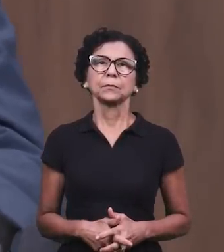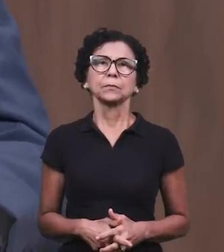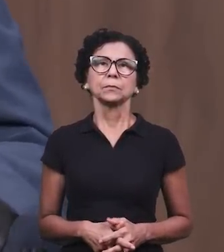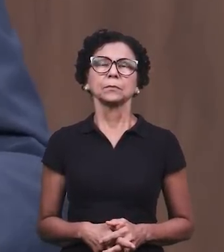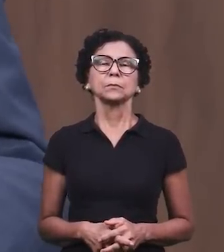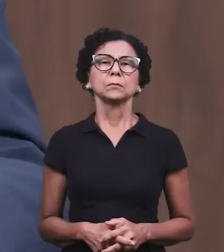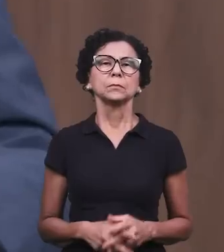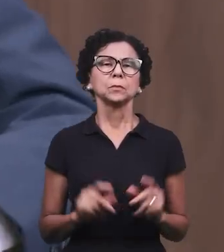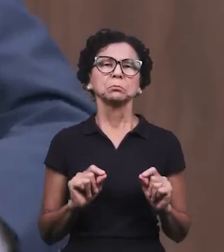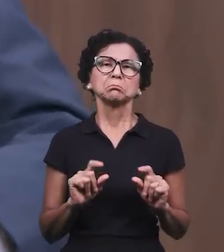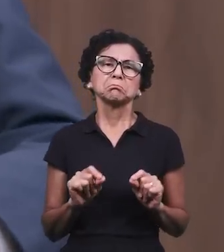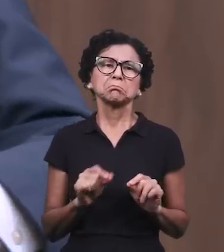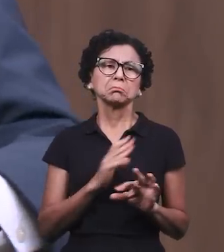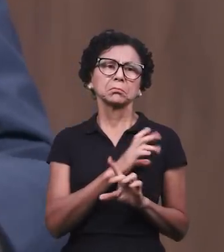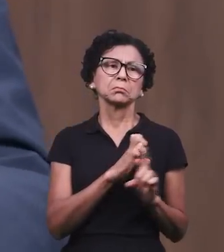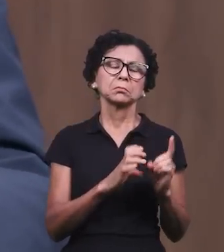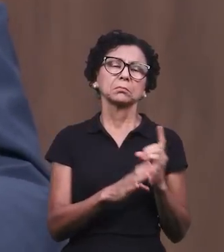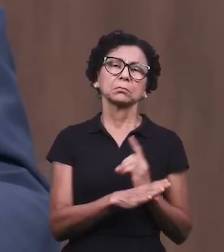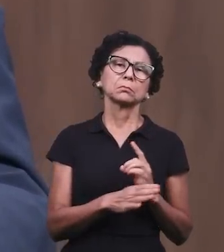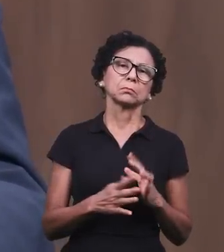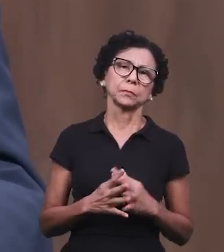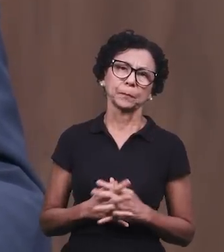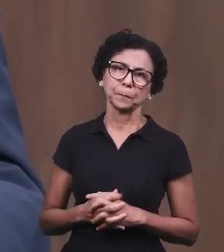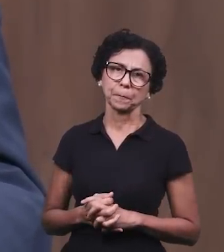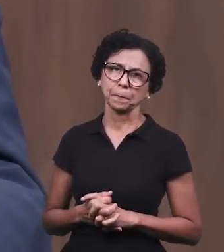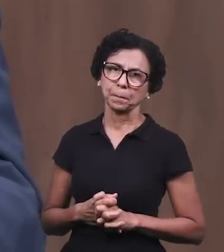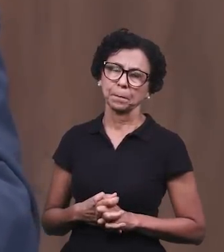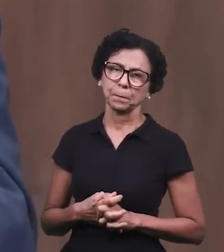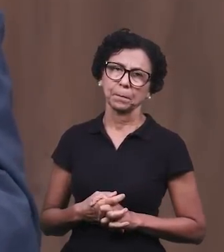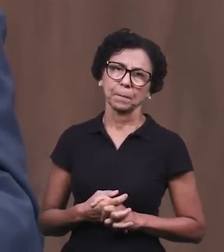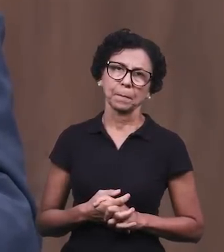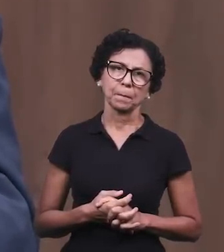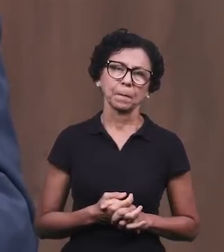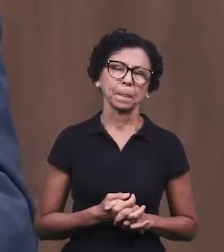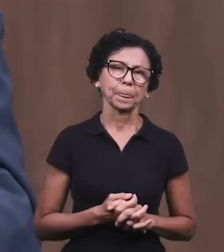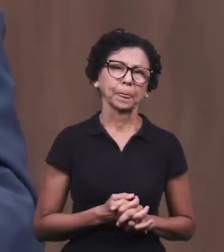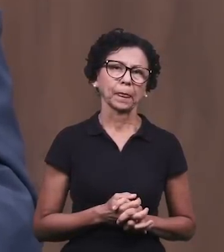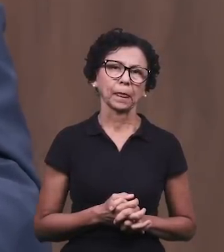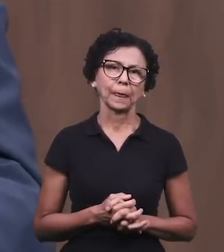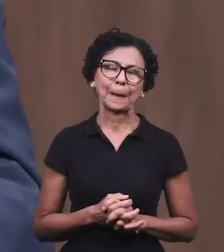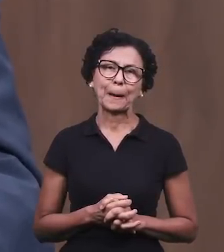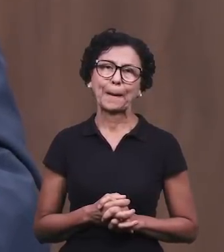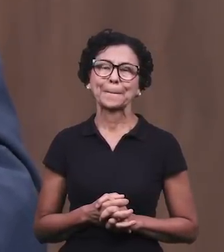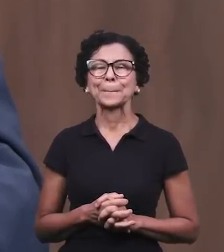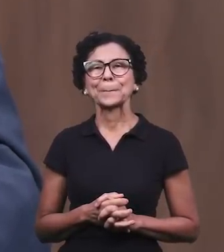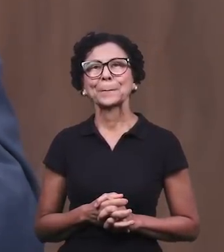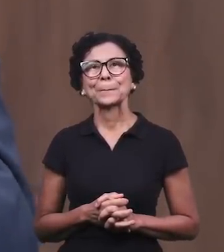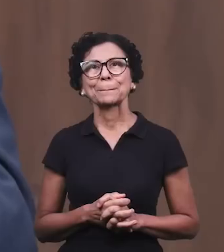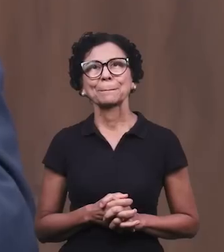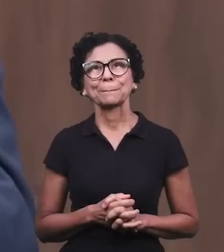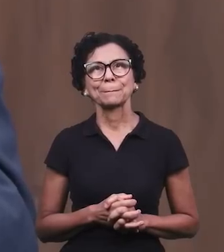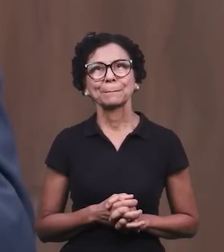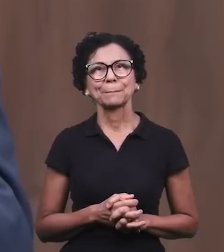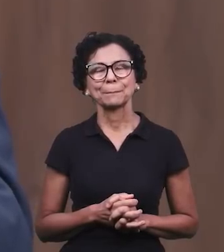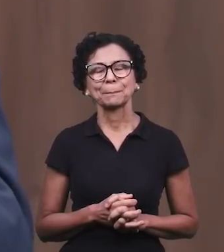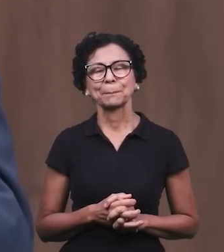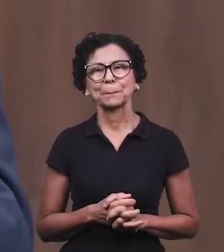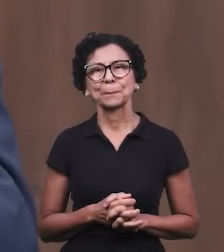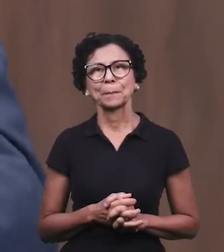lá, o que é a EBD? Nós partimos da palavra, por exemplo, você cita o texto ali, é